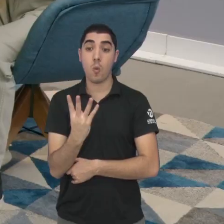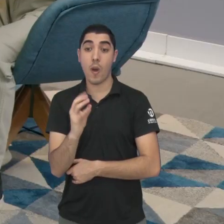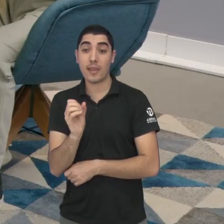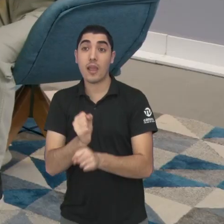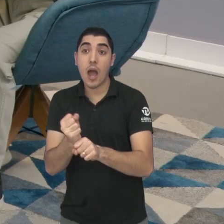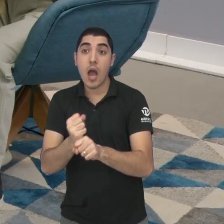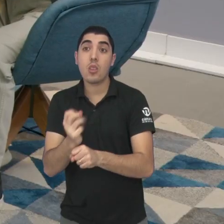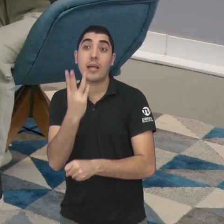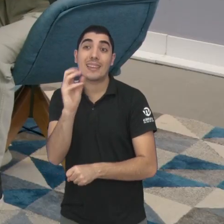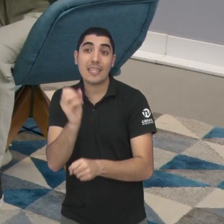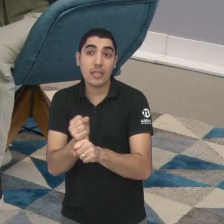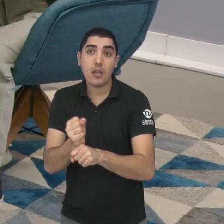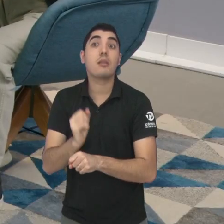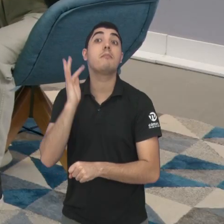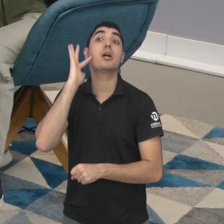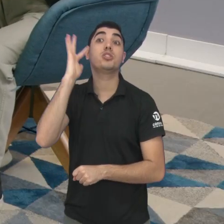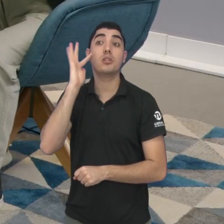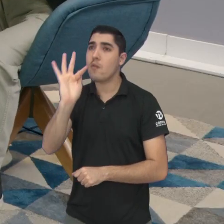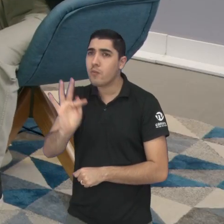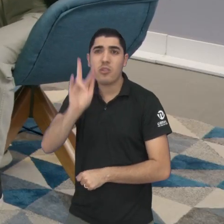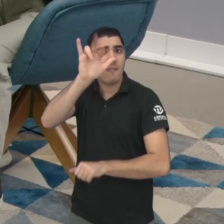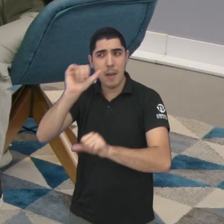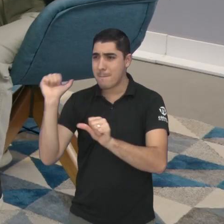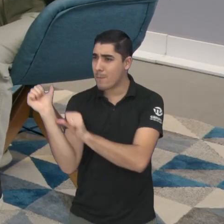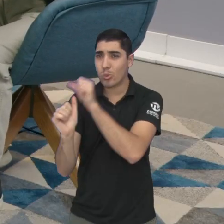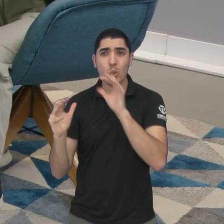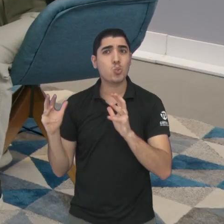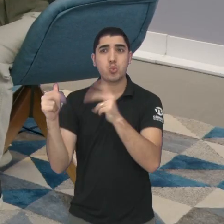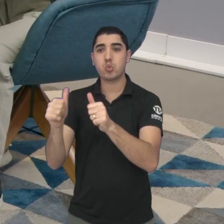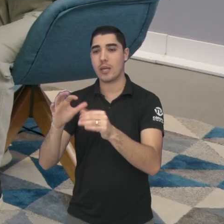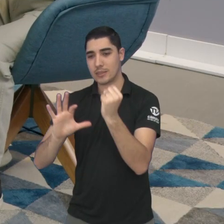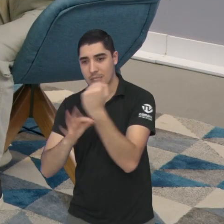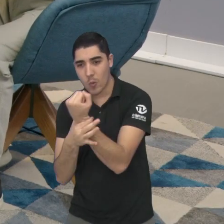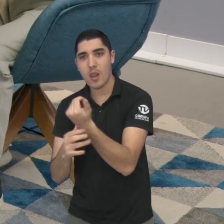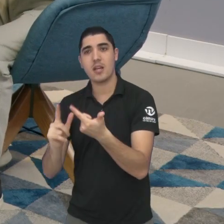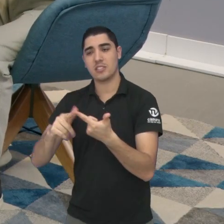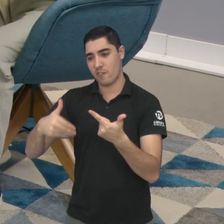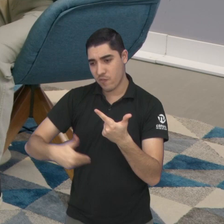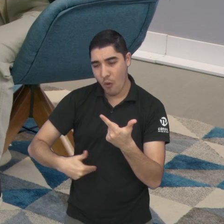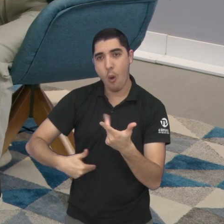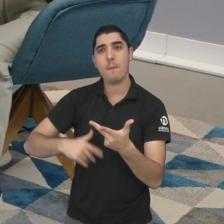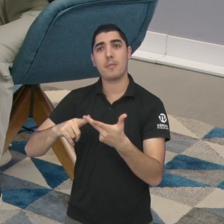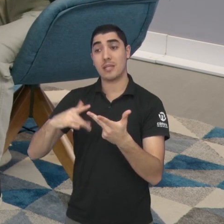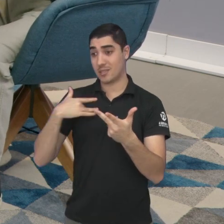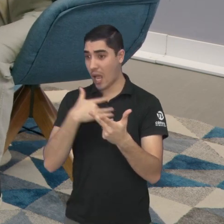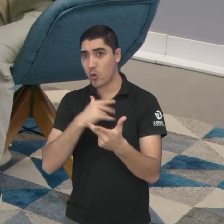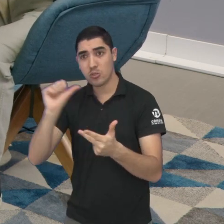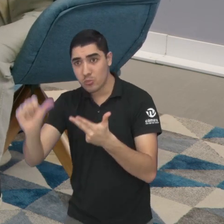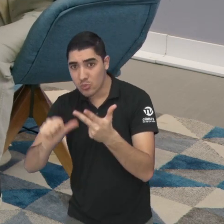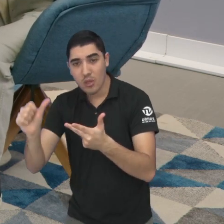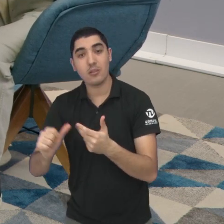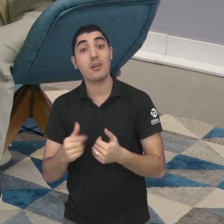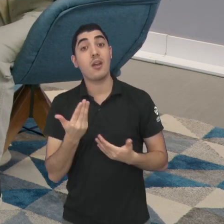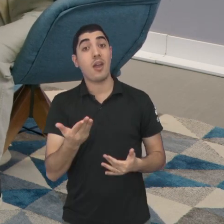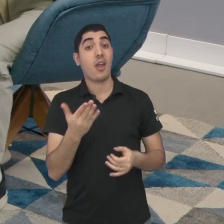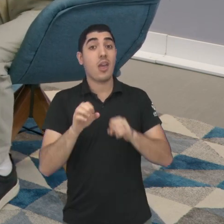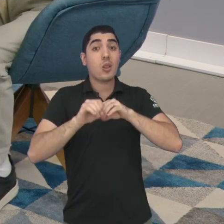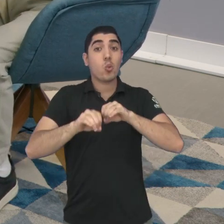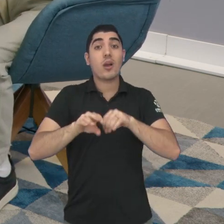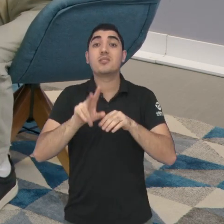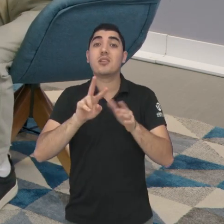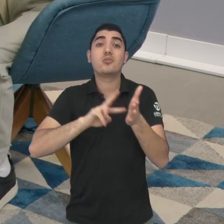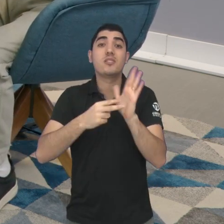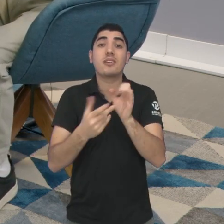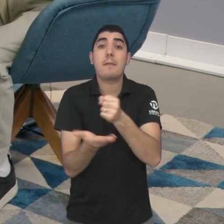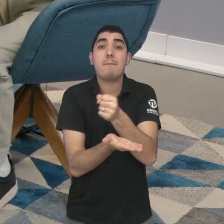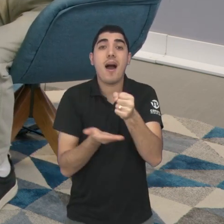muda a segurança, você muda a fome, não vai ter. Tudo você consegue mudar. Saúde, você muda. É a raiz, né, de tudo, a base.